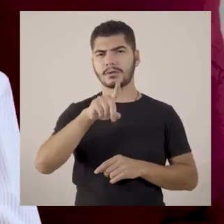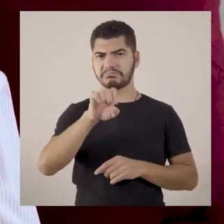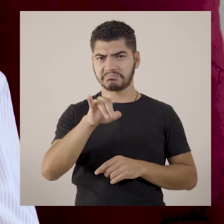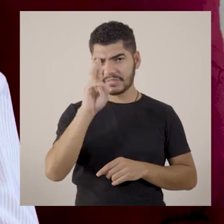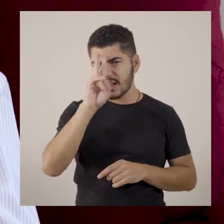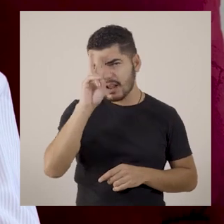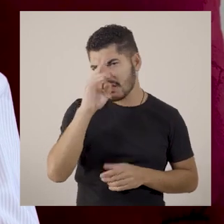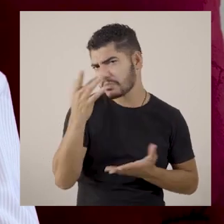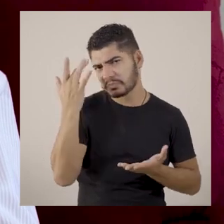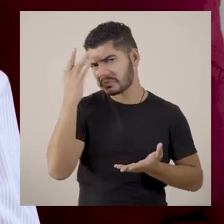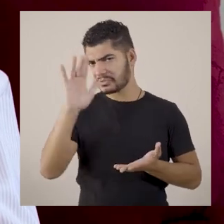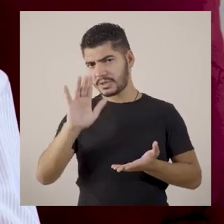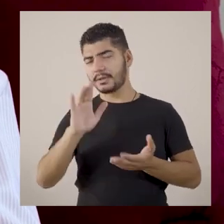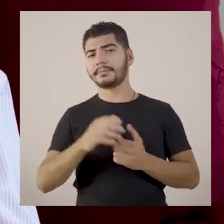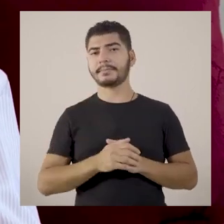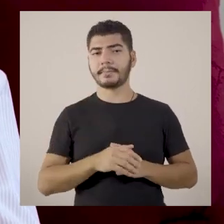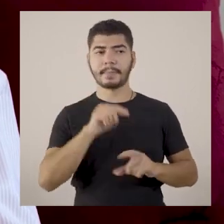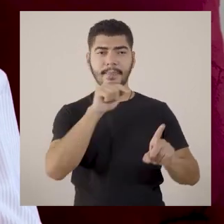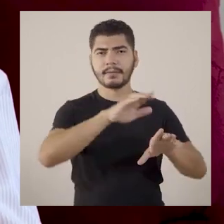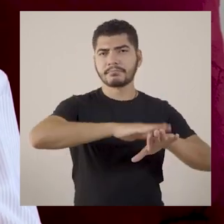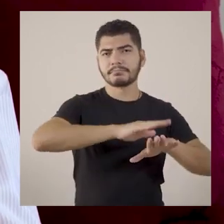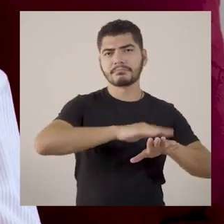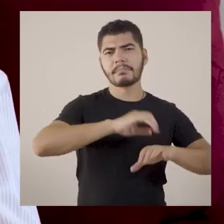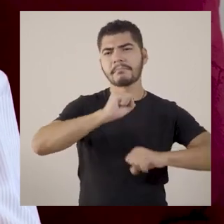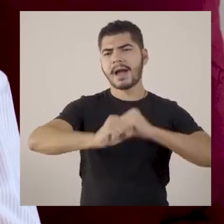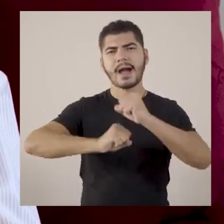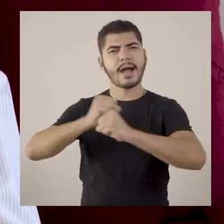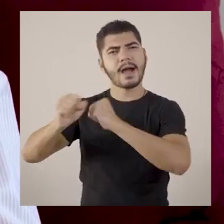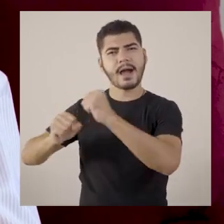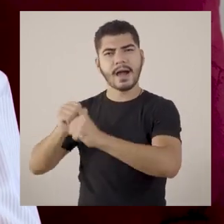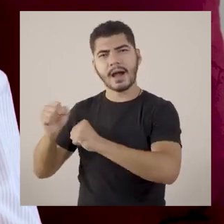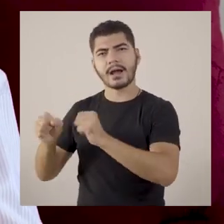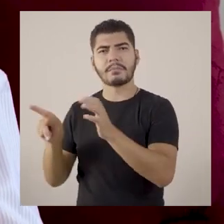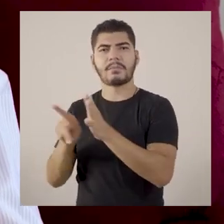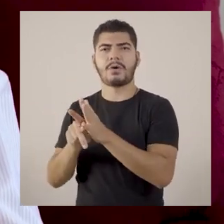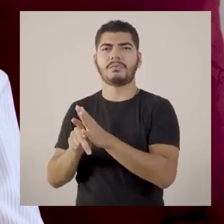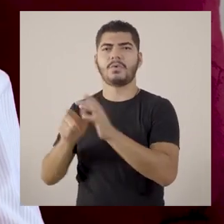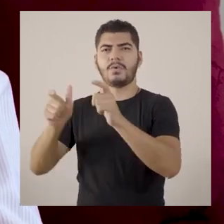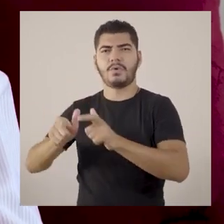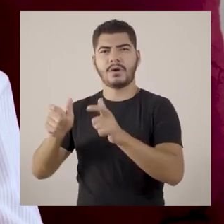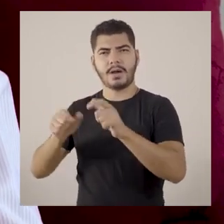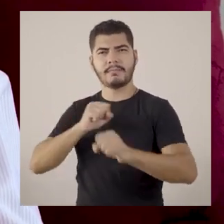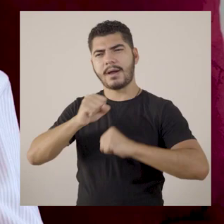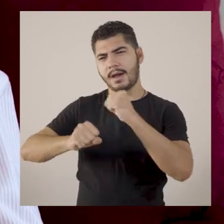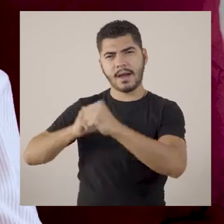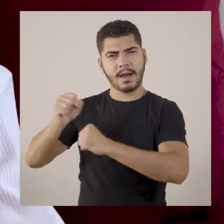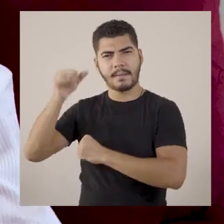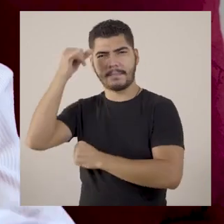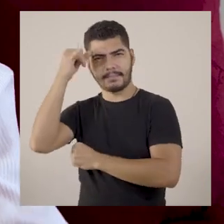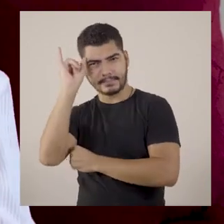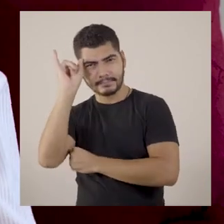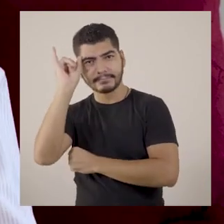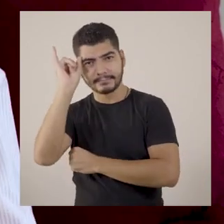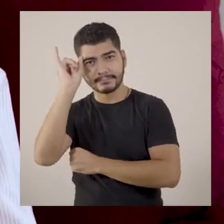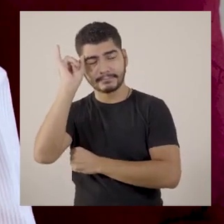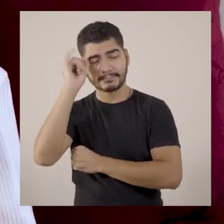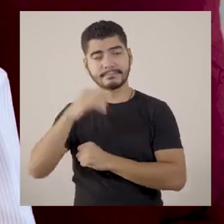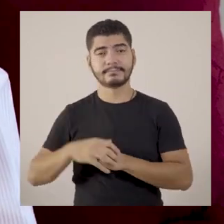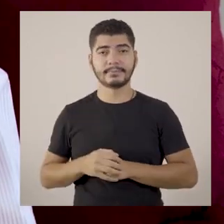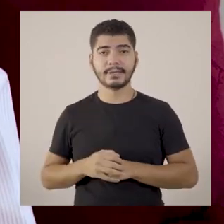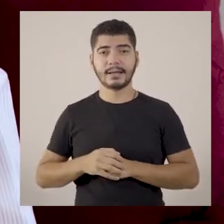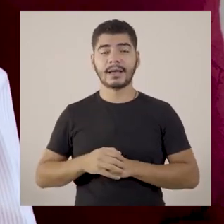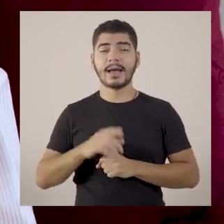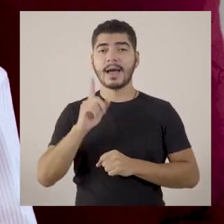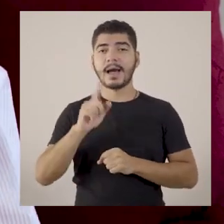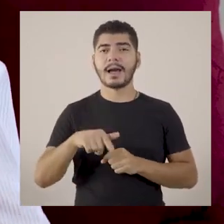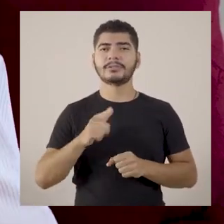vocês lembra do Morande. Era para matar. Matadouro, é matador de boi.